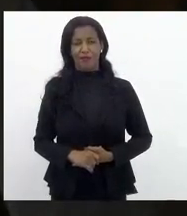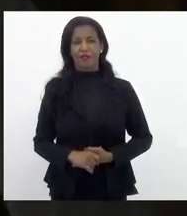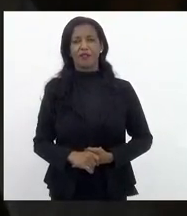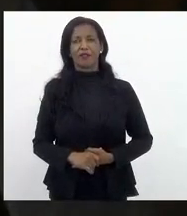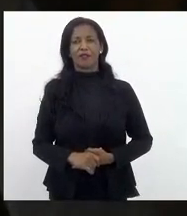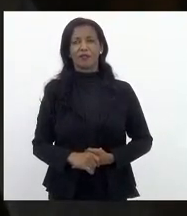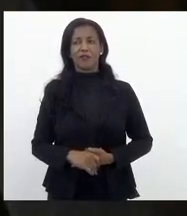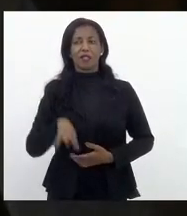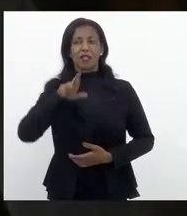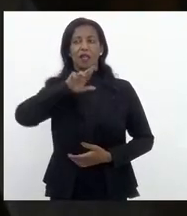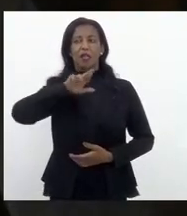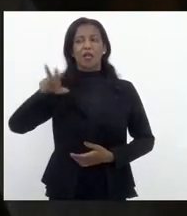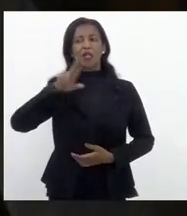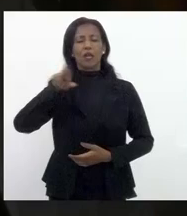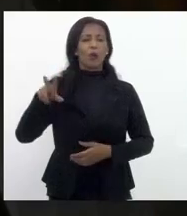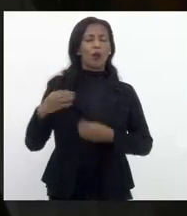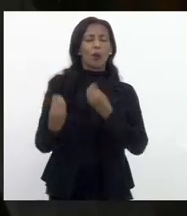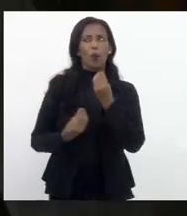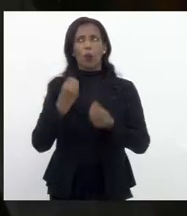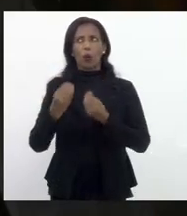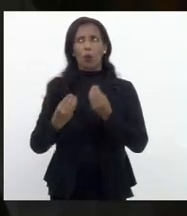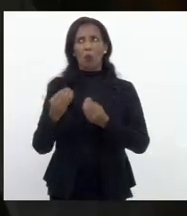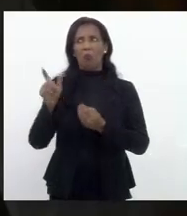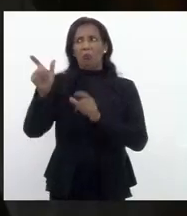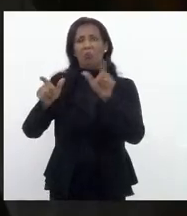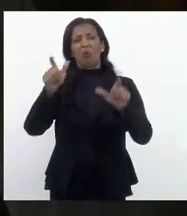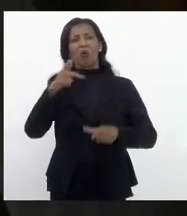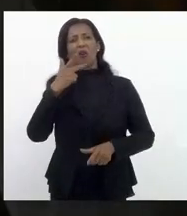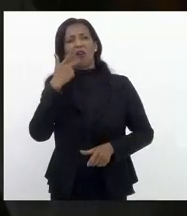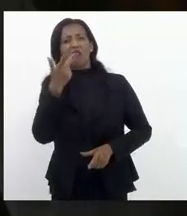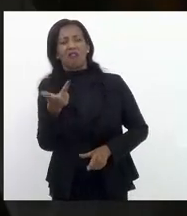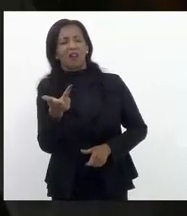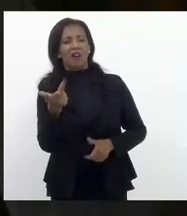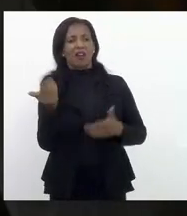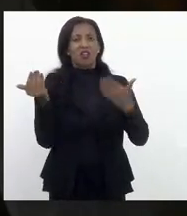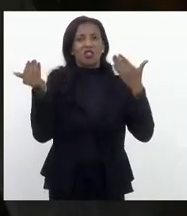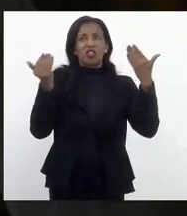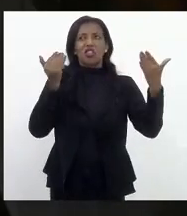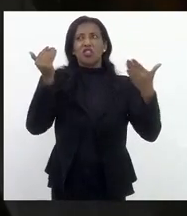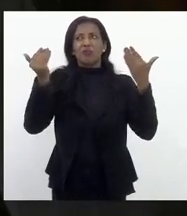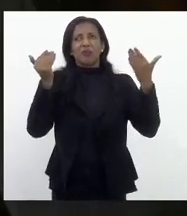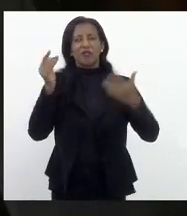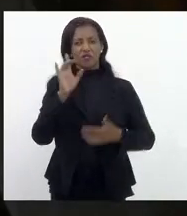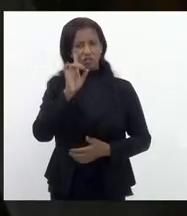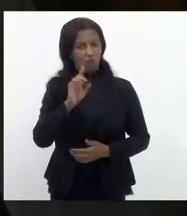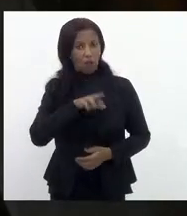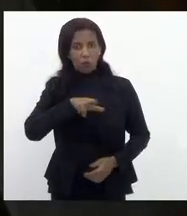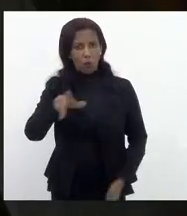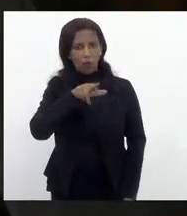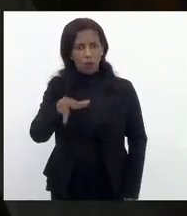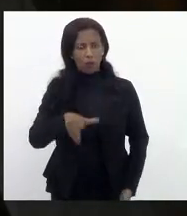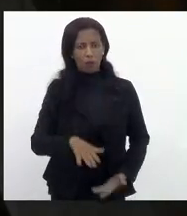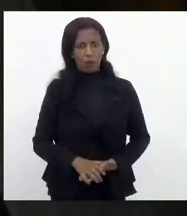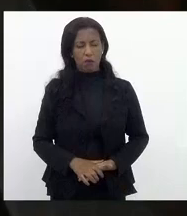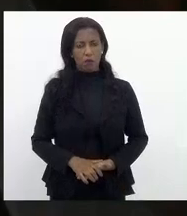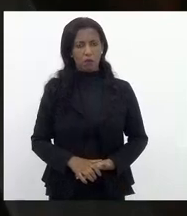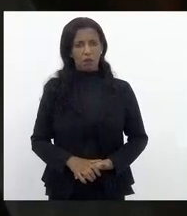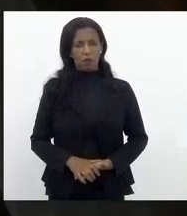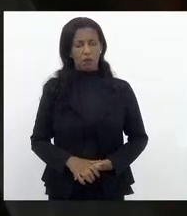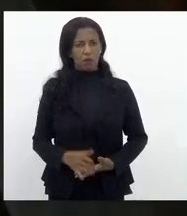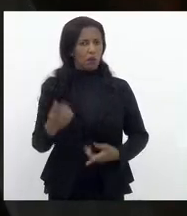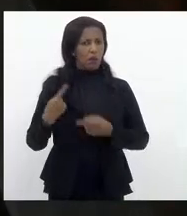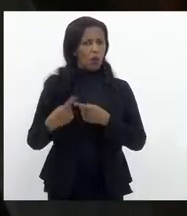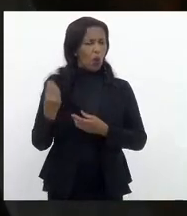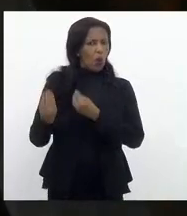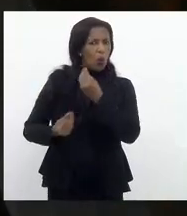e não é como alguém falou aqui esse expectativa de direito não é porque